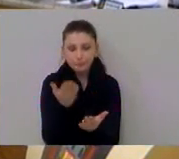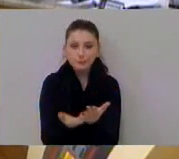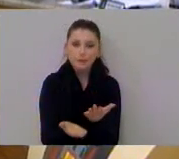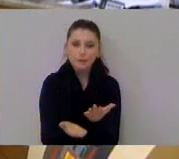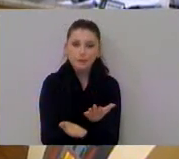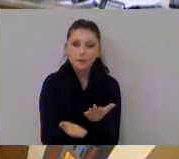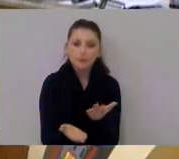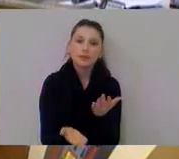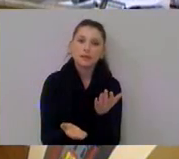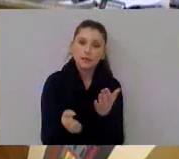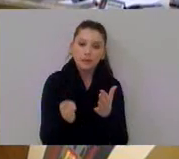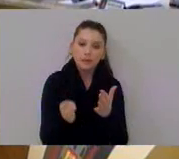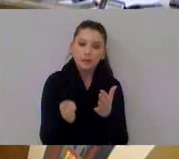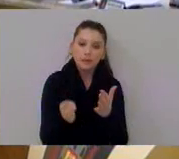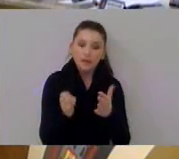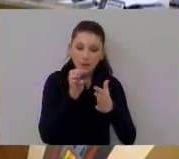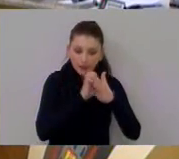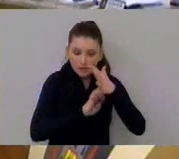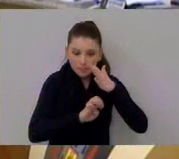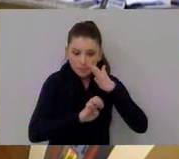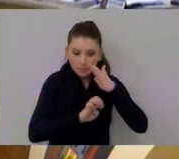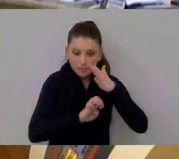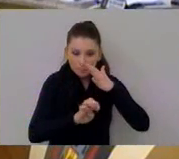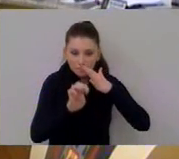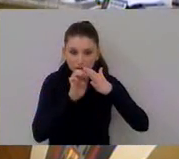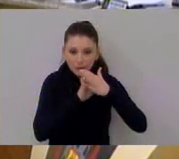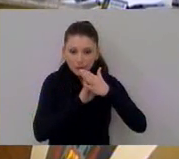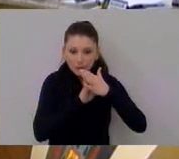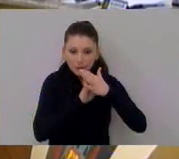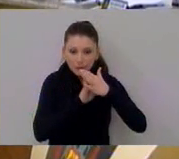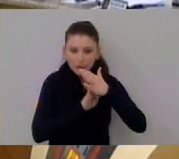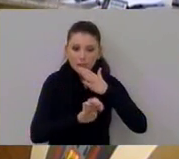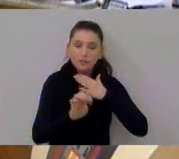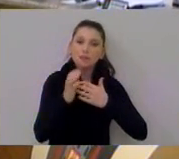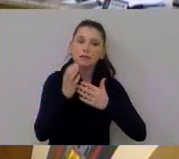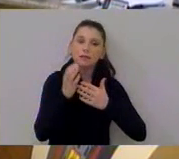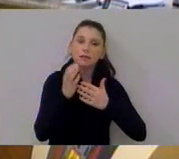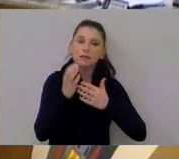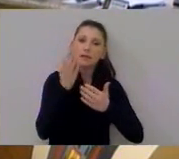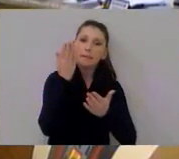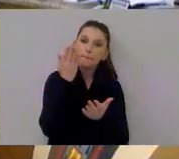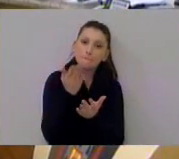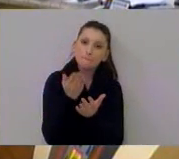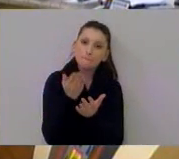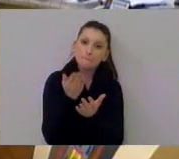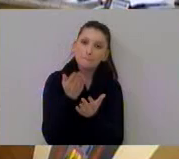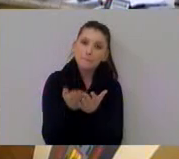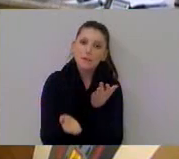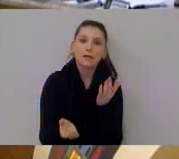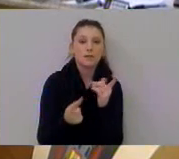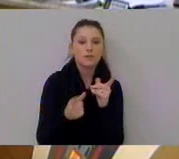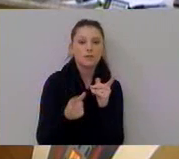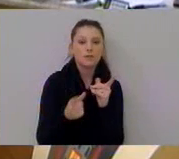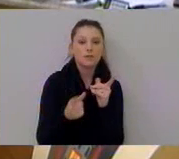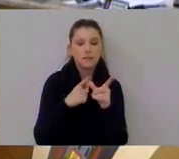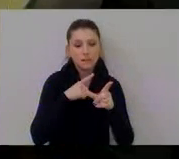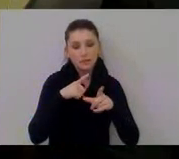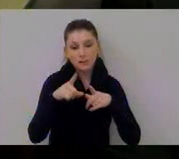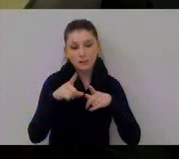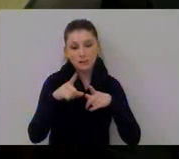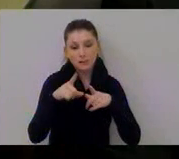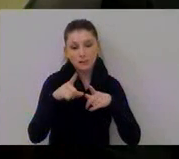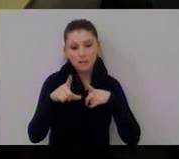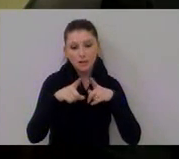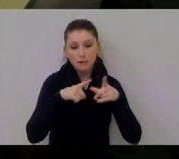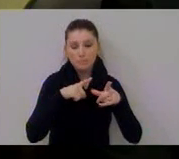Tantos outros empregos poderiam se dar ali dentro da colmeia, mas